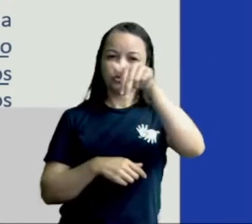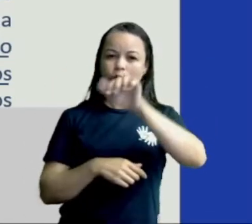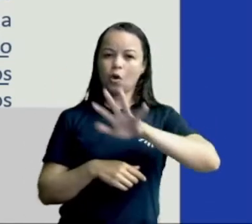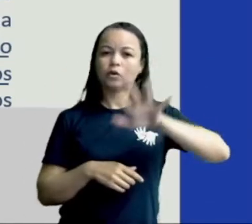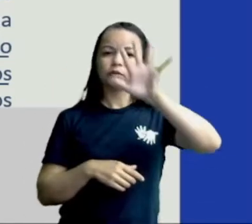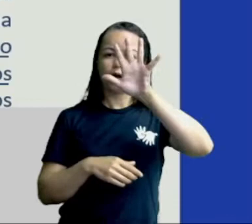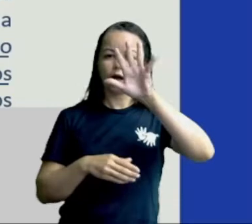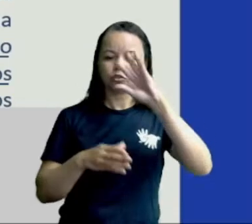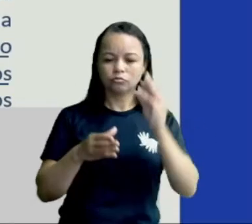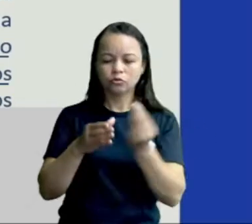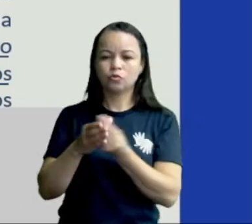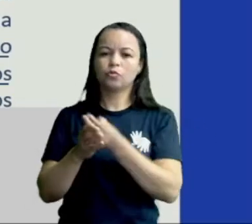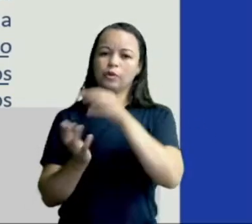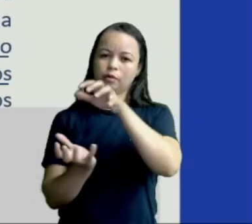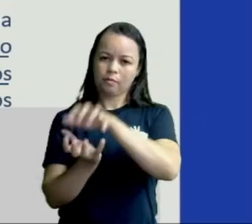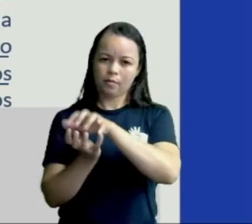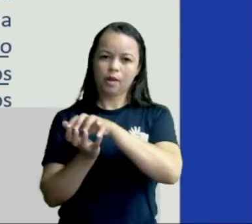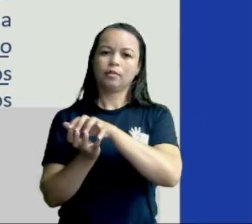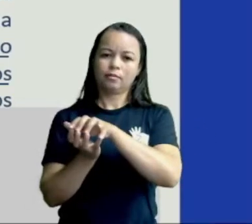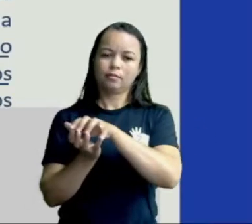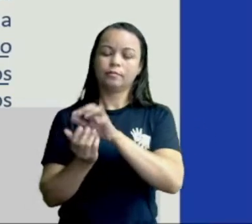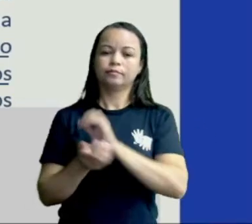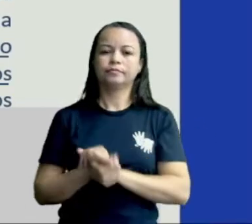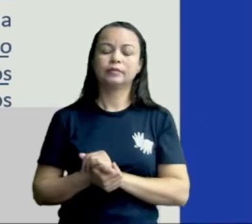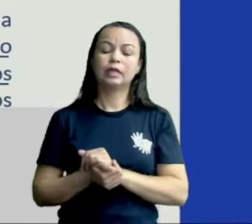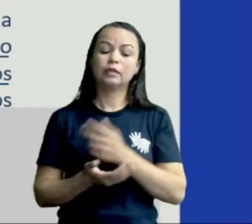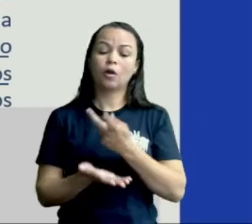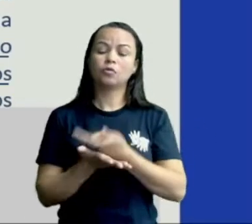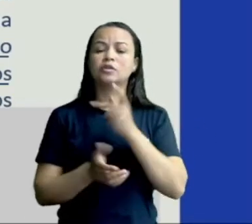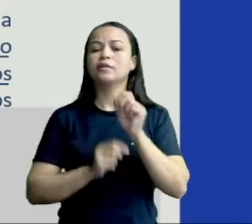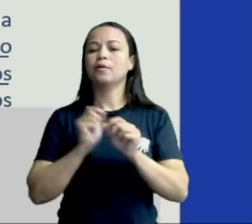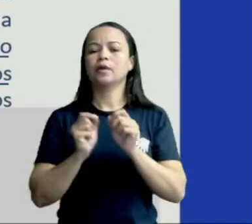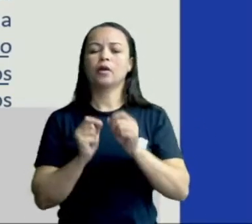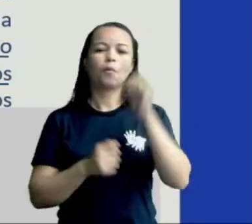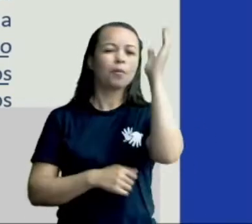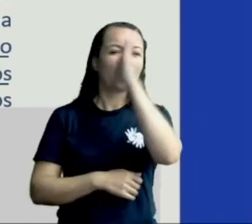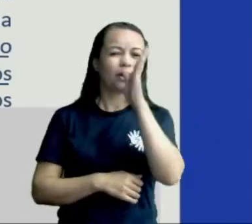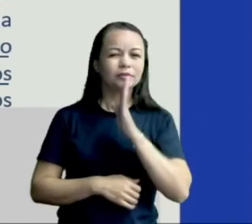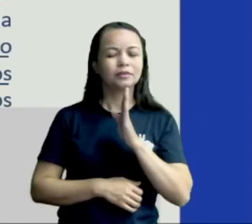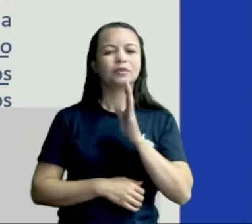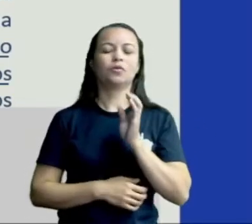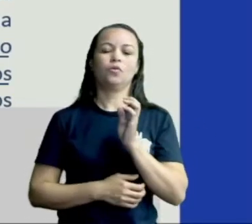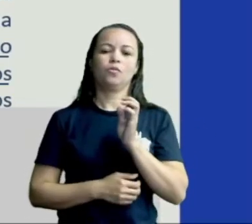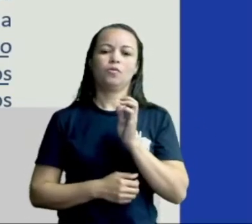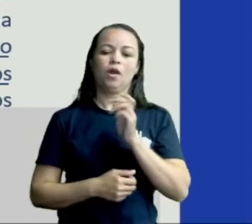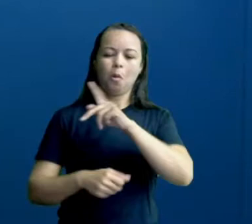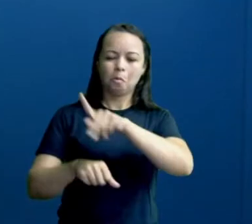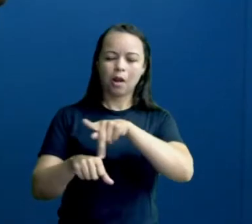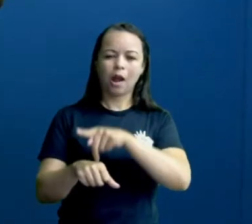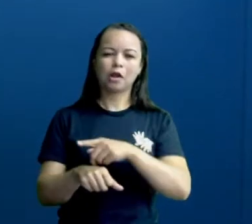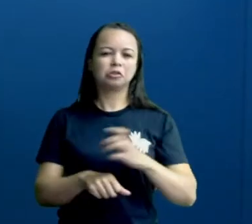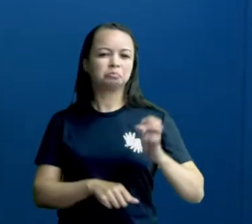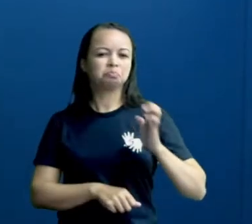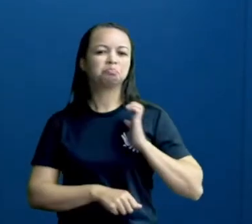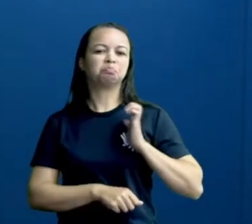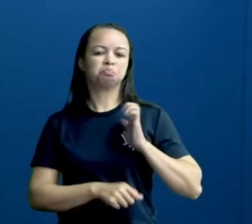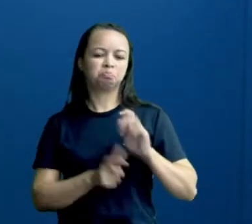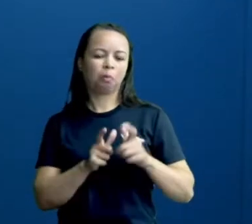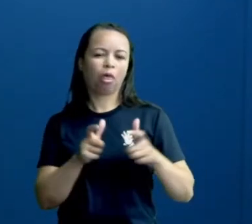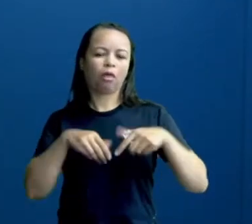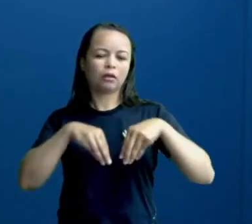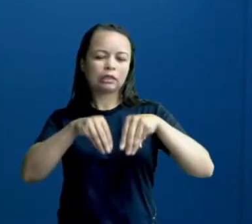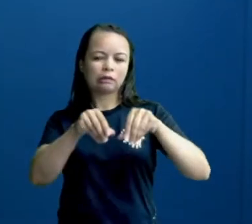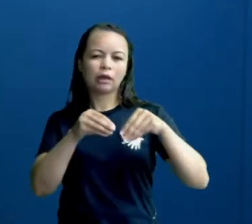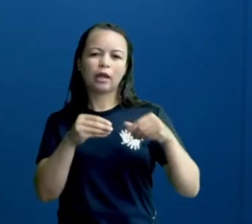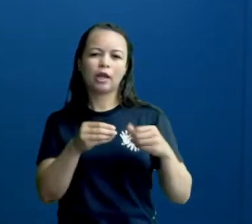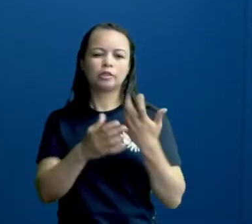Pernambuco. Então, o que é que aconteceu, gente? O Brasil, ele era e ele é um país muito rico, né? Tinha as terras,